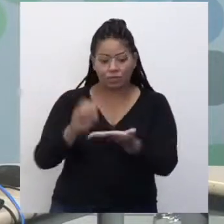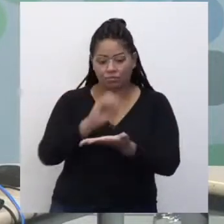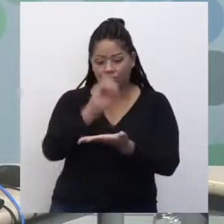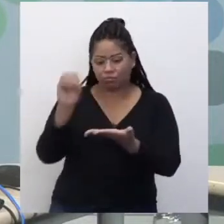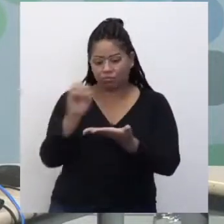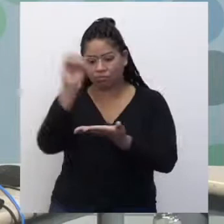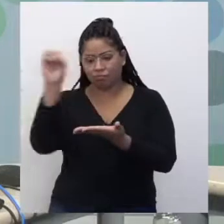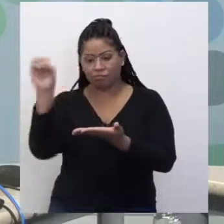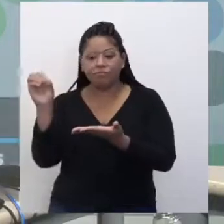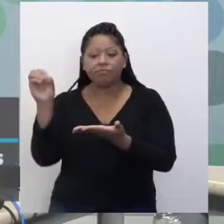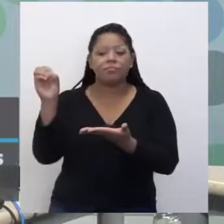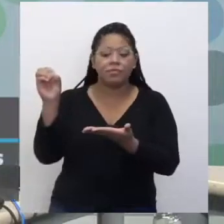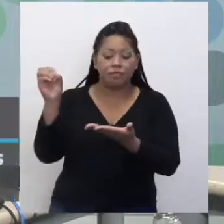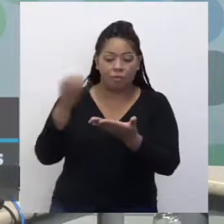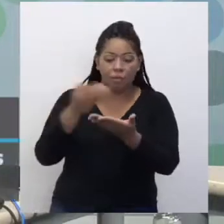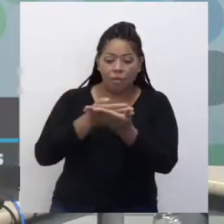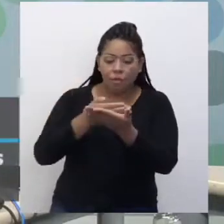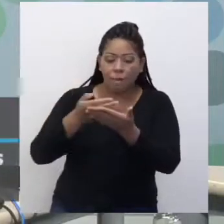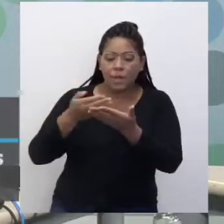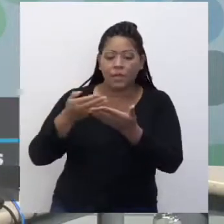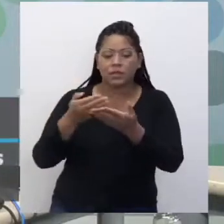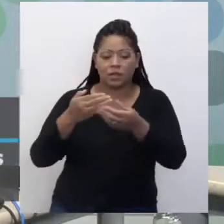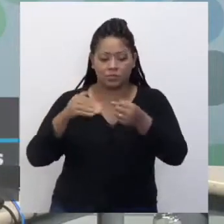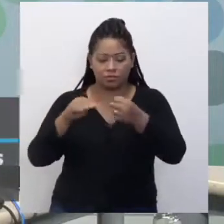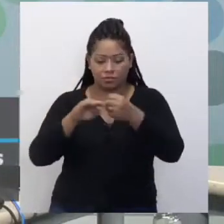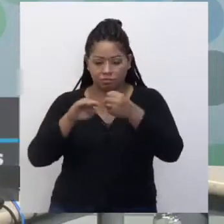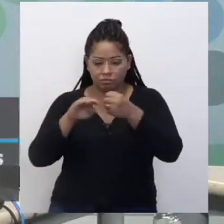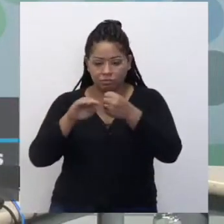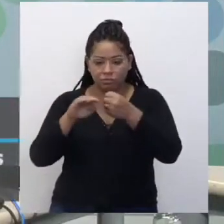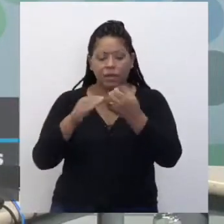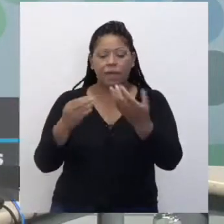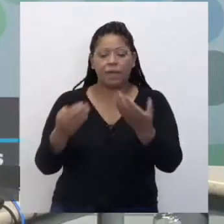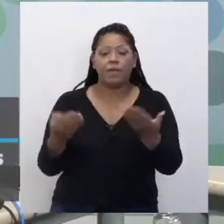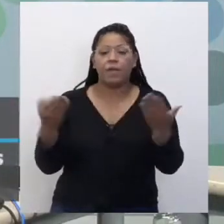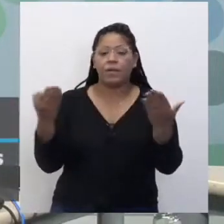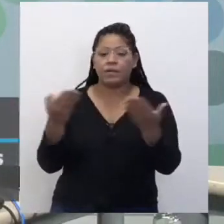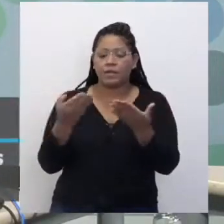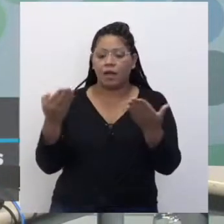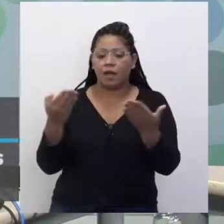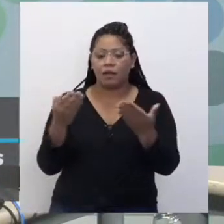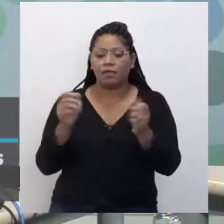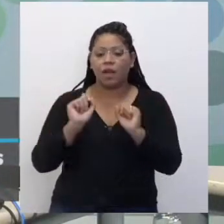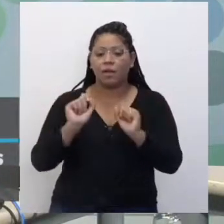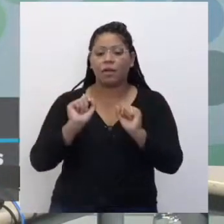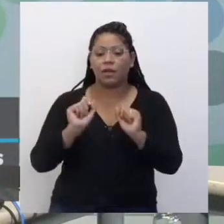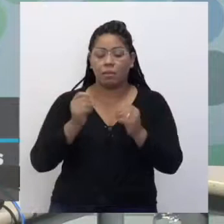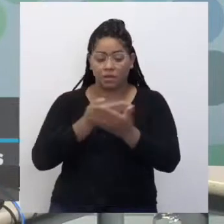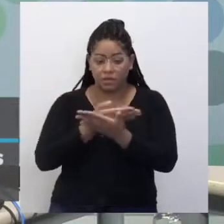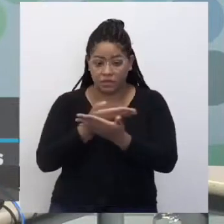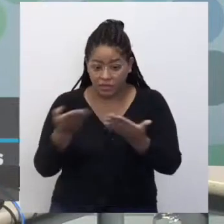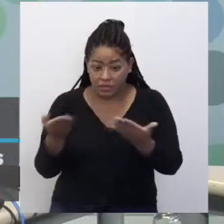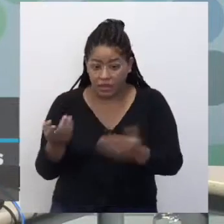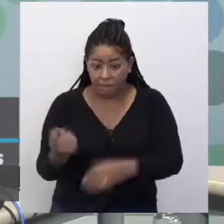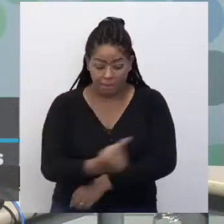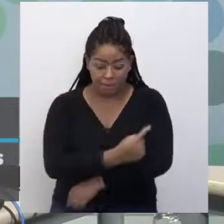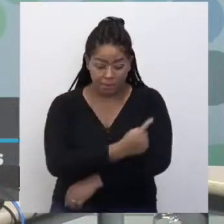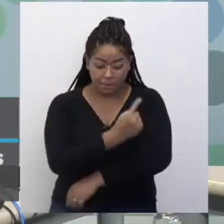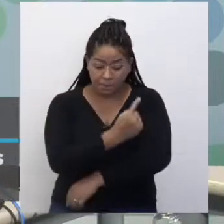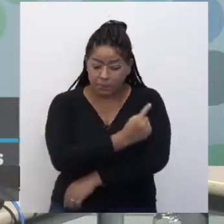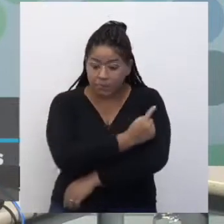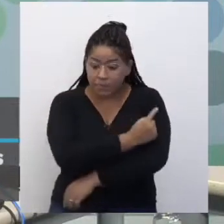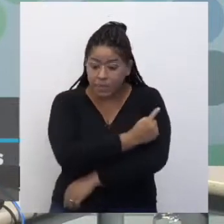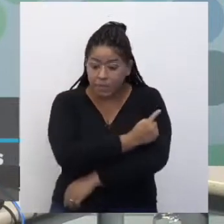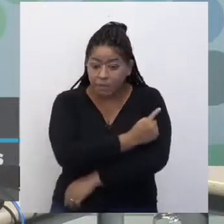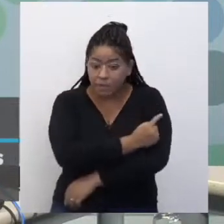ensino médio. Essa aula vai servir de gancho para o que vocês, estudantes da primeira série, verão no ano que vem, né?